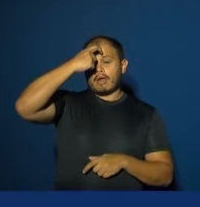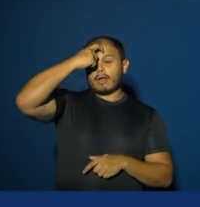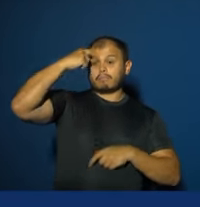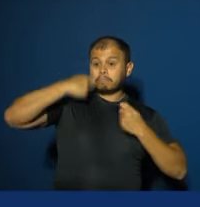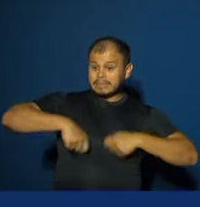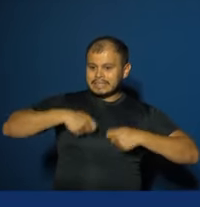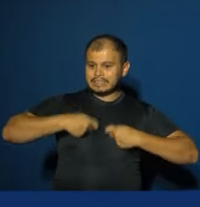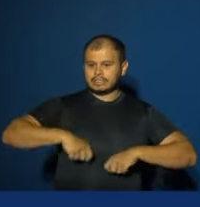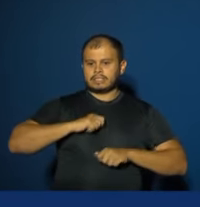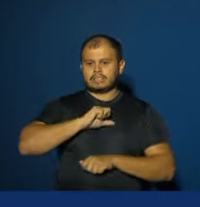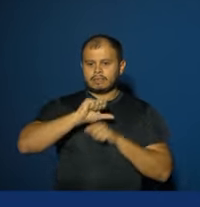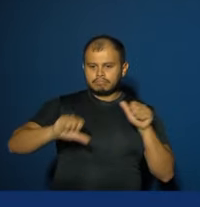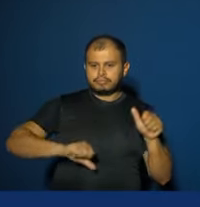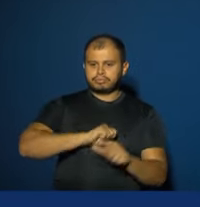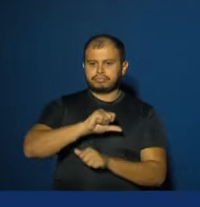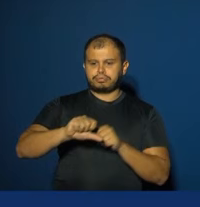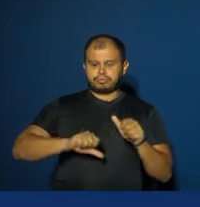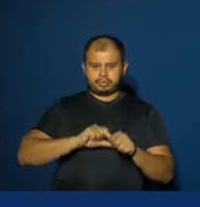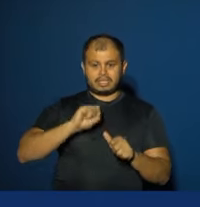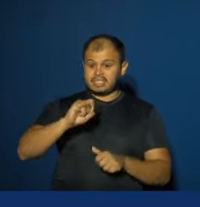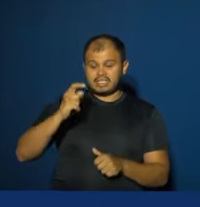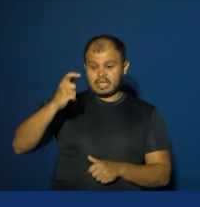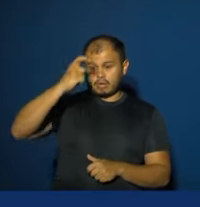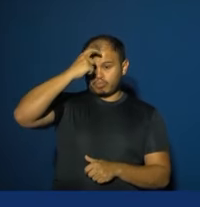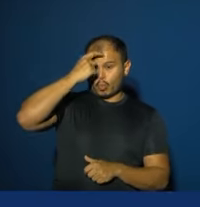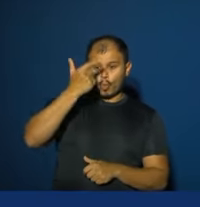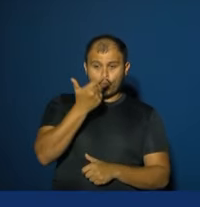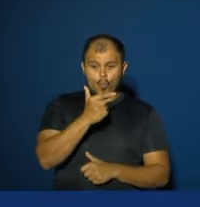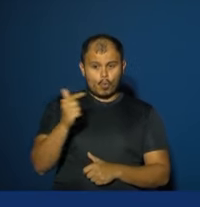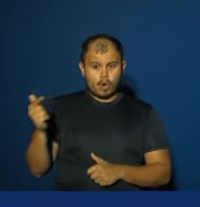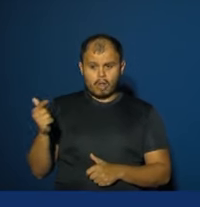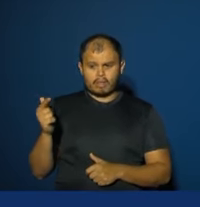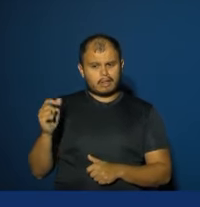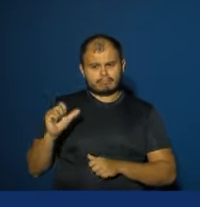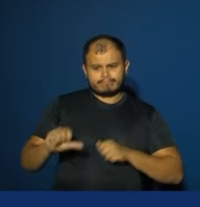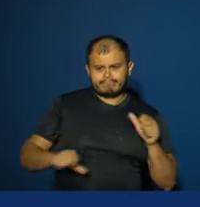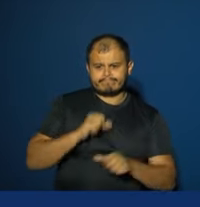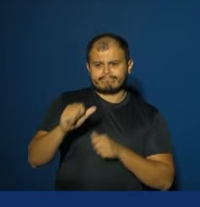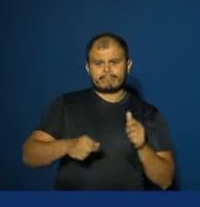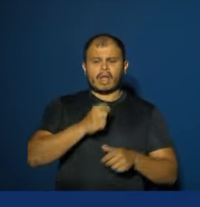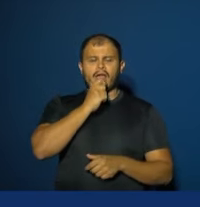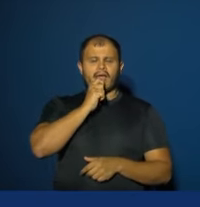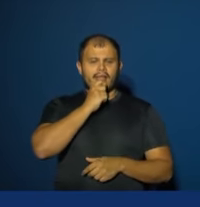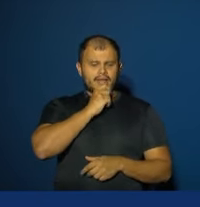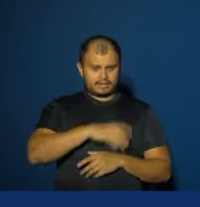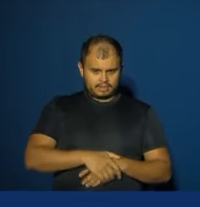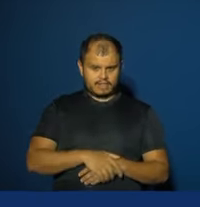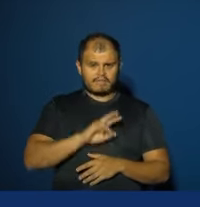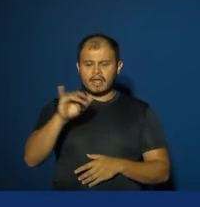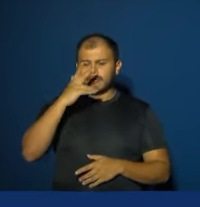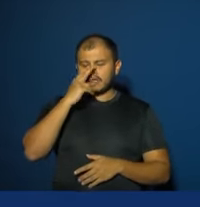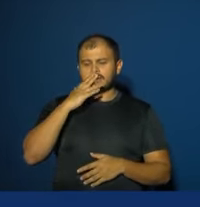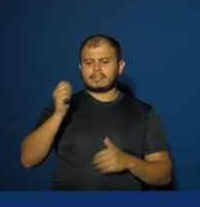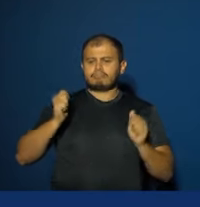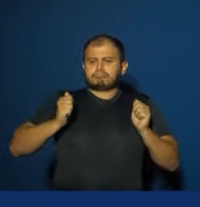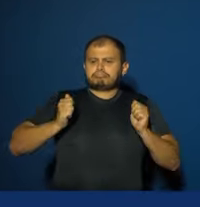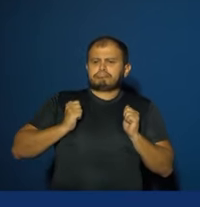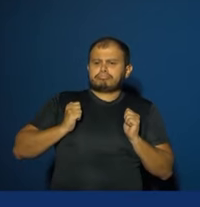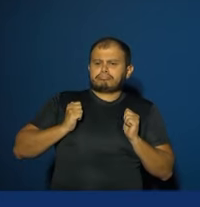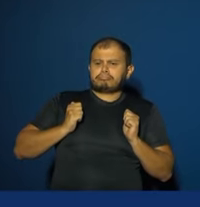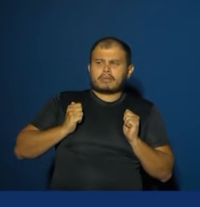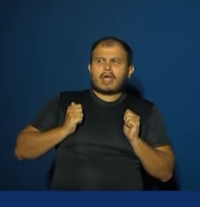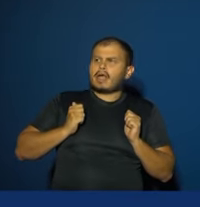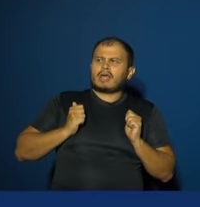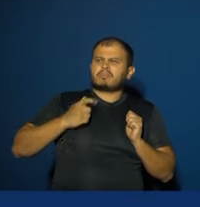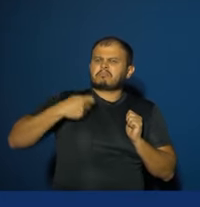mudar porque se você não tem a a consciência que é precisa mudar você não você não muda você cai né num numa acomodação